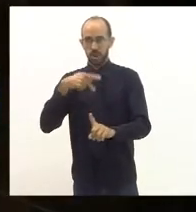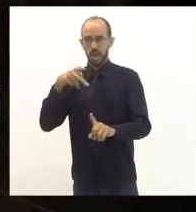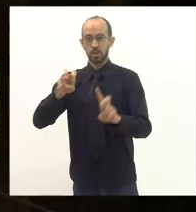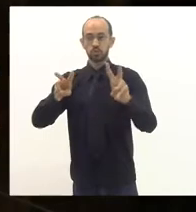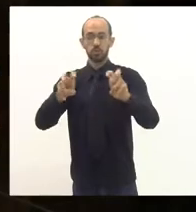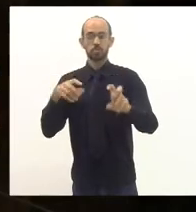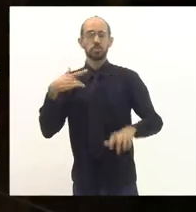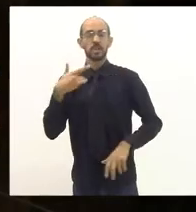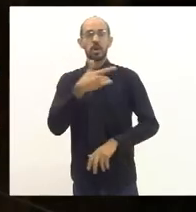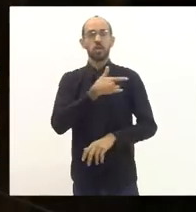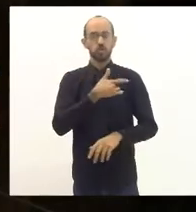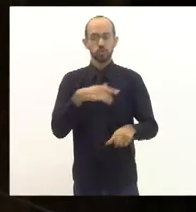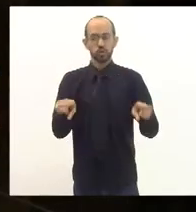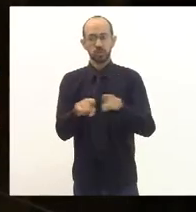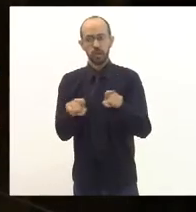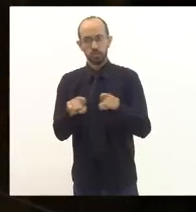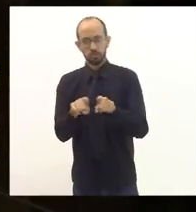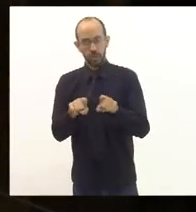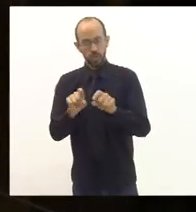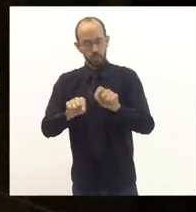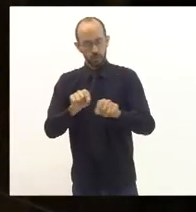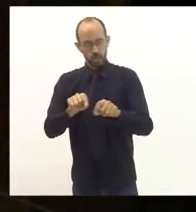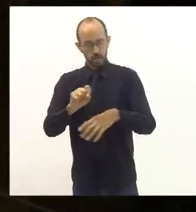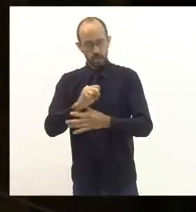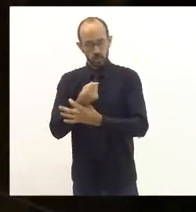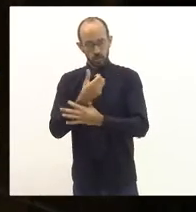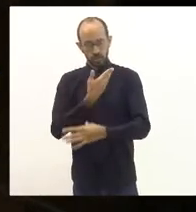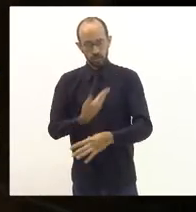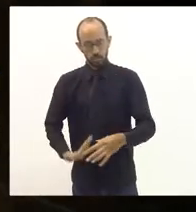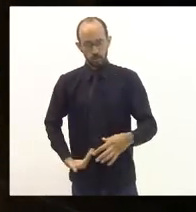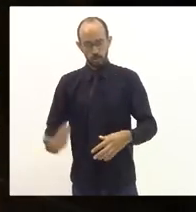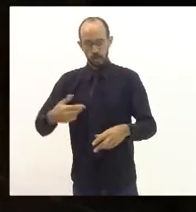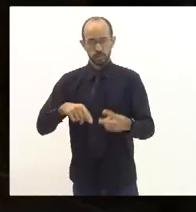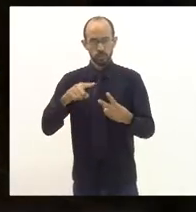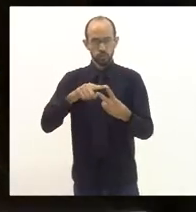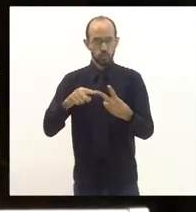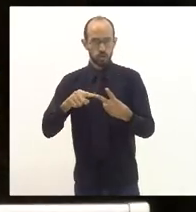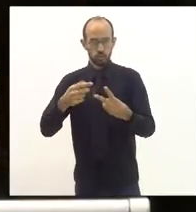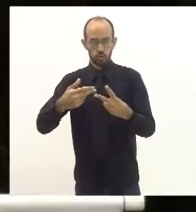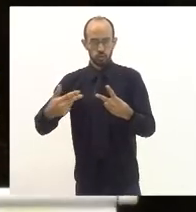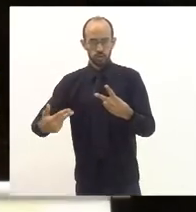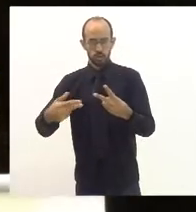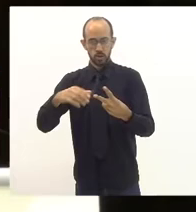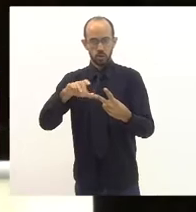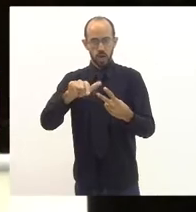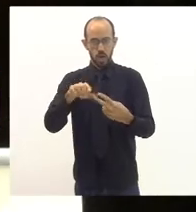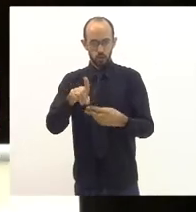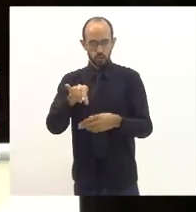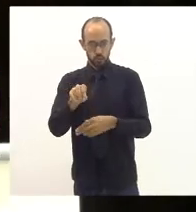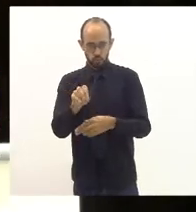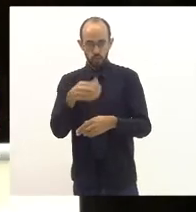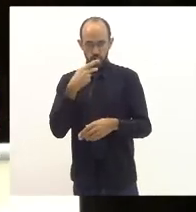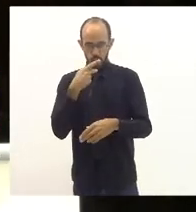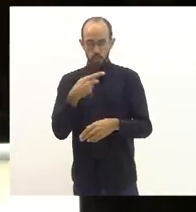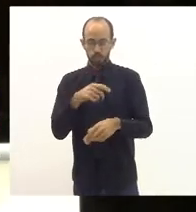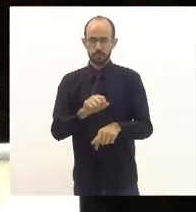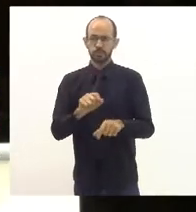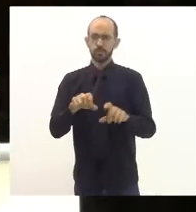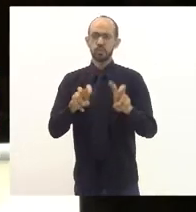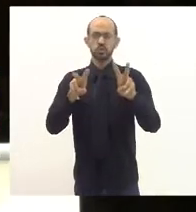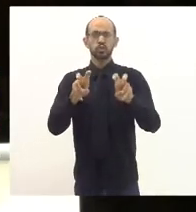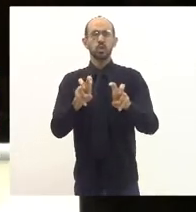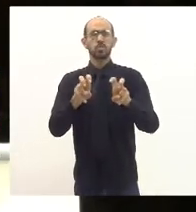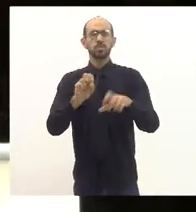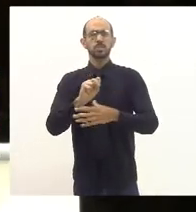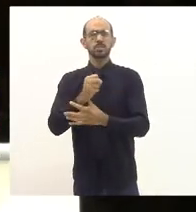saúde e sobre também a segurança pública, que foram dois pontos que foram tocados pelo Cláudio. No que se diz respeito à